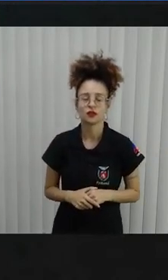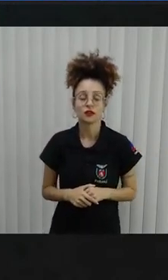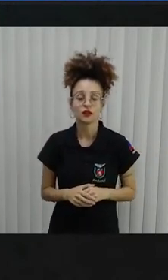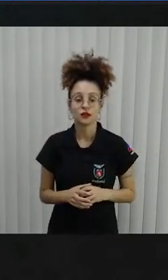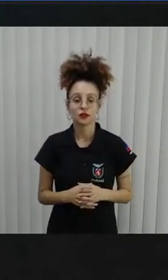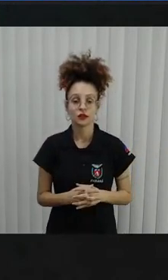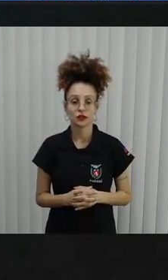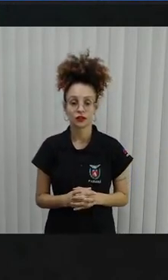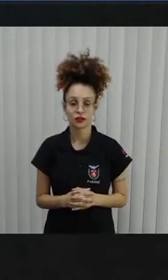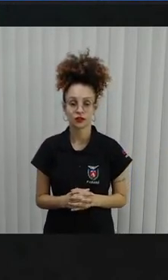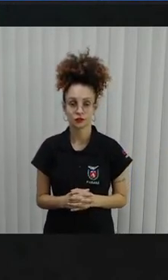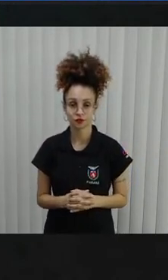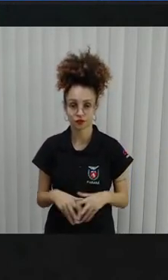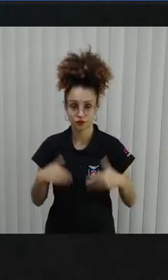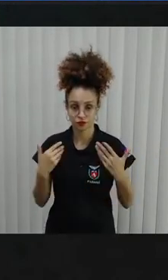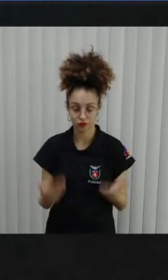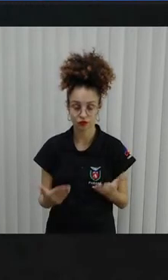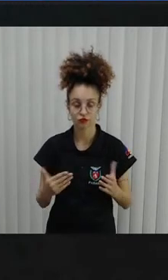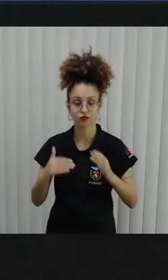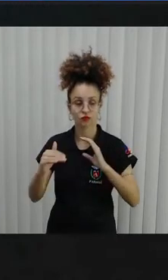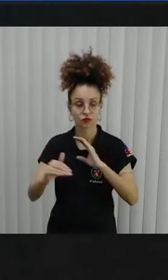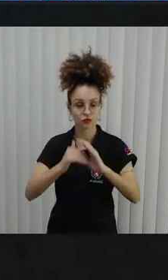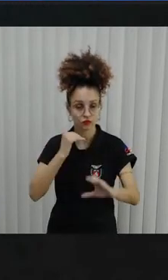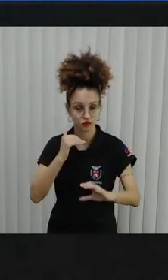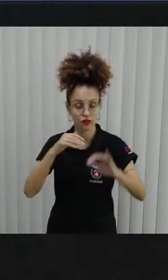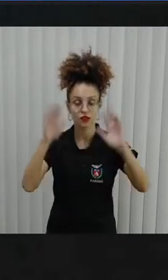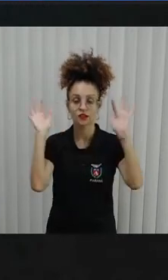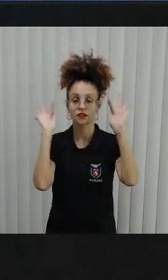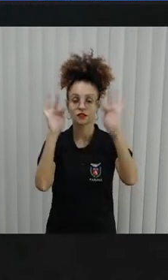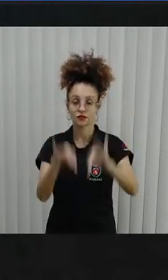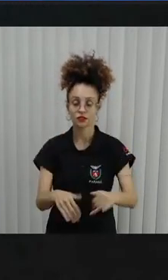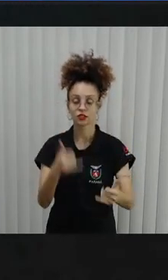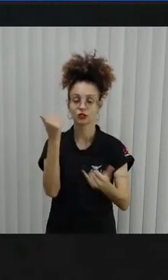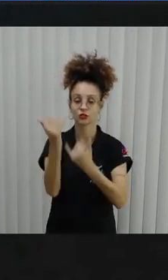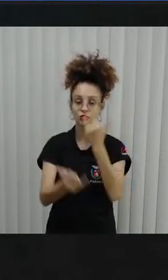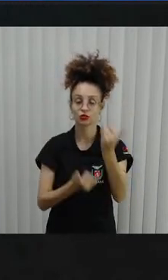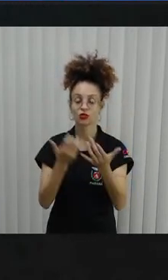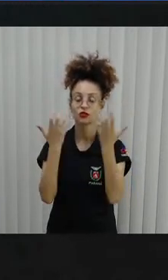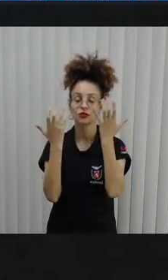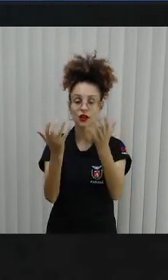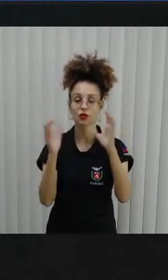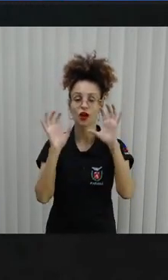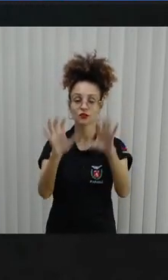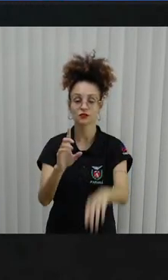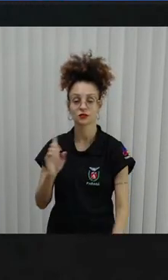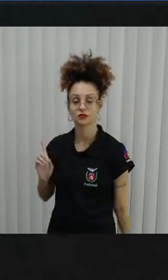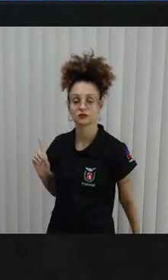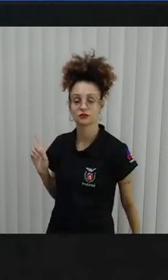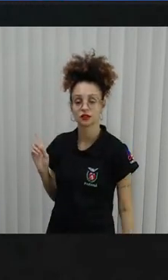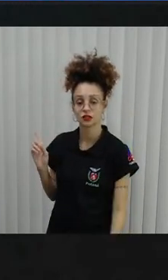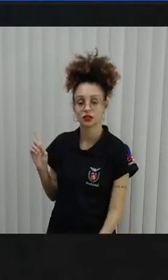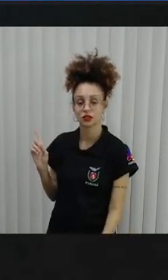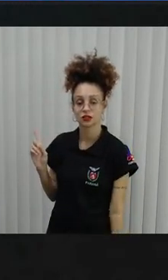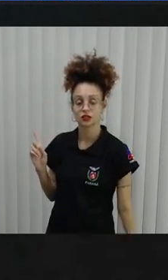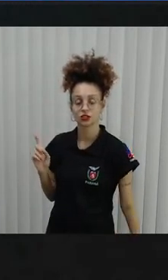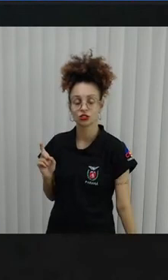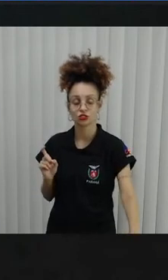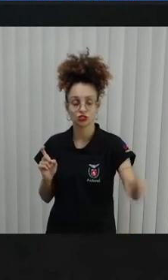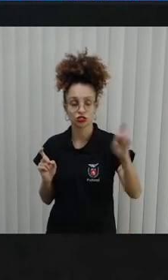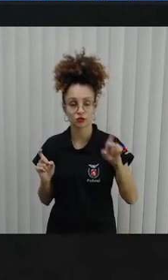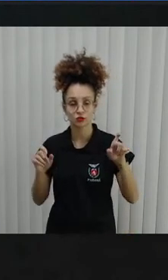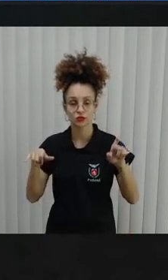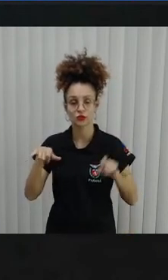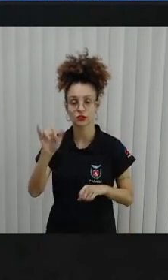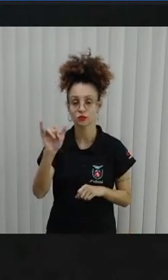quando eu receber a mensagem? Quando eu receber a mensagem fim do jogo, eu quero que ele vá para essa posição. X, 0, Y, menos 100.